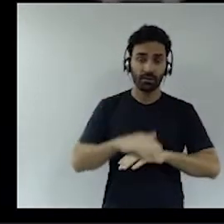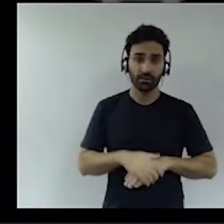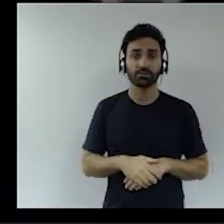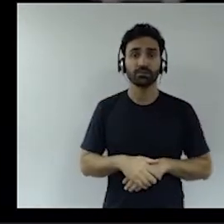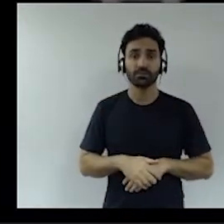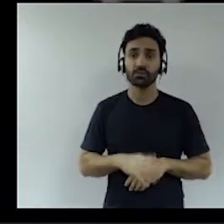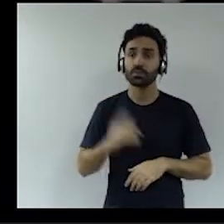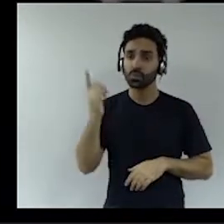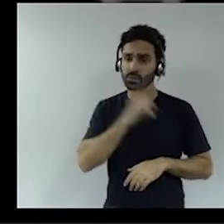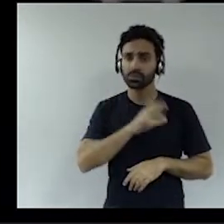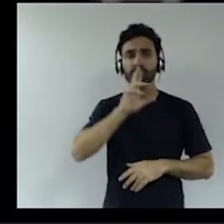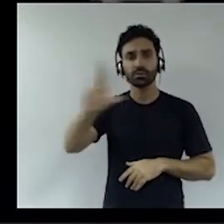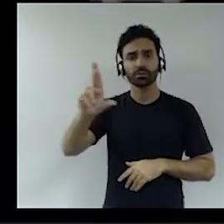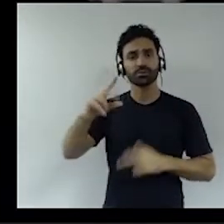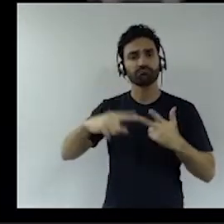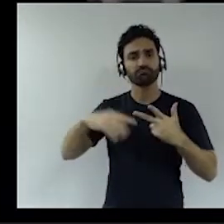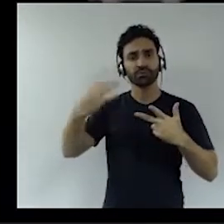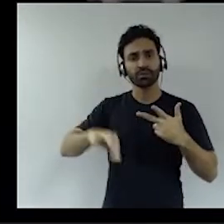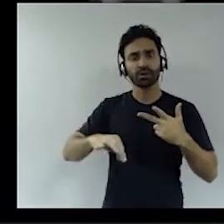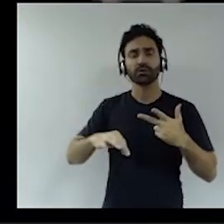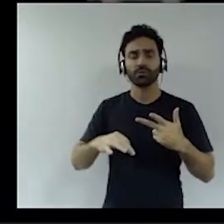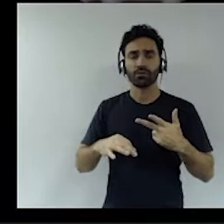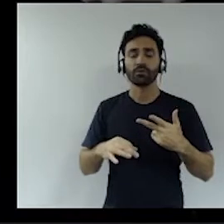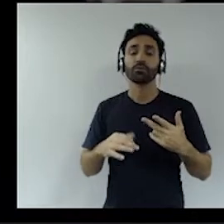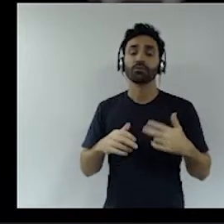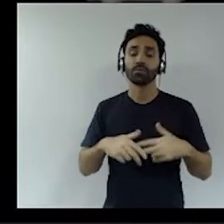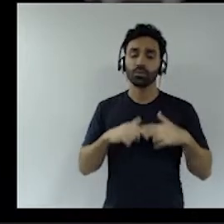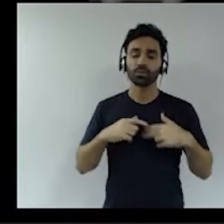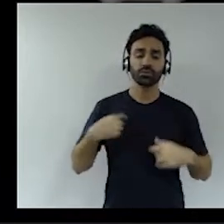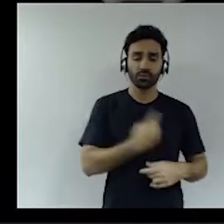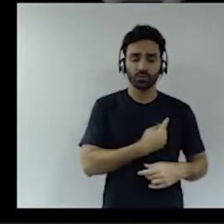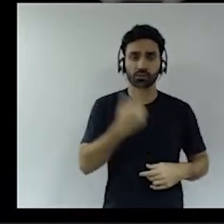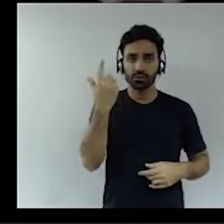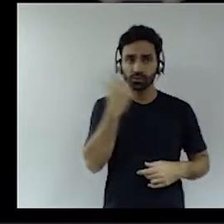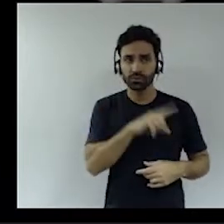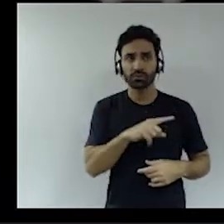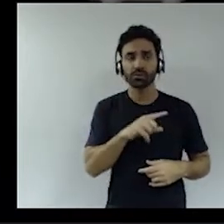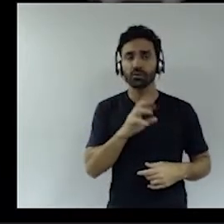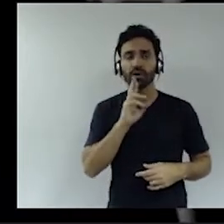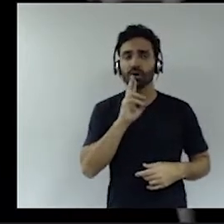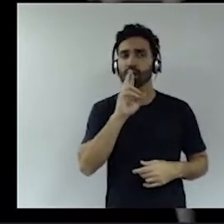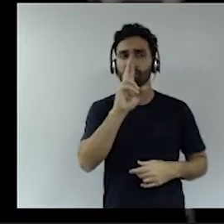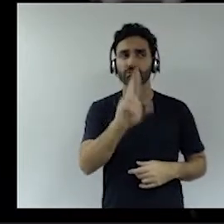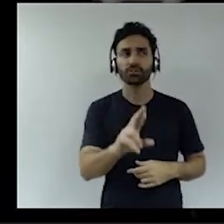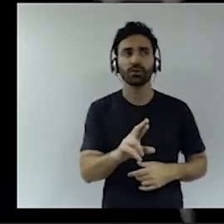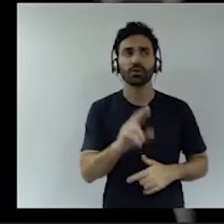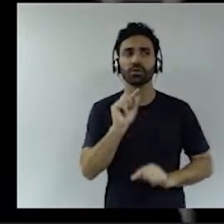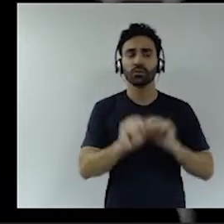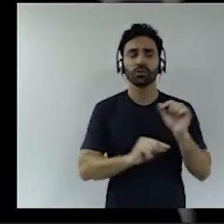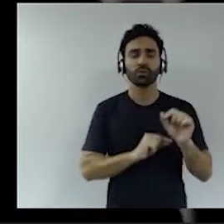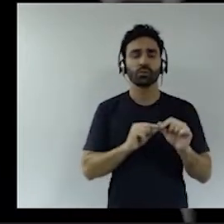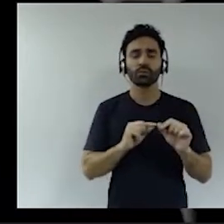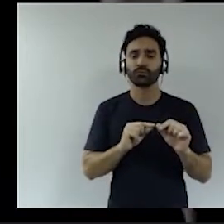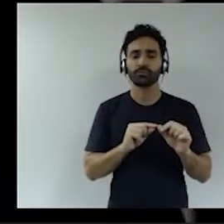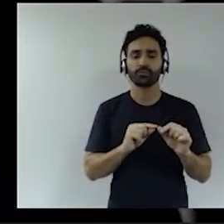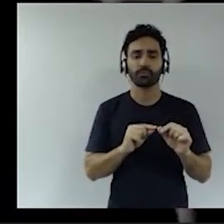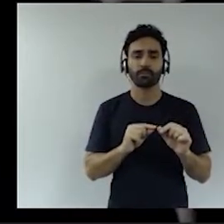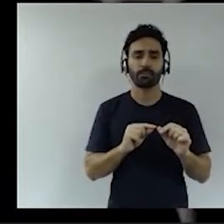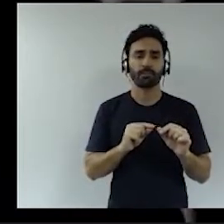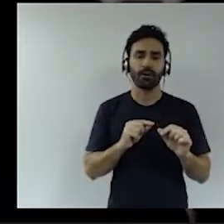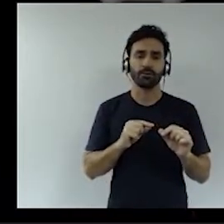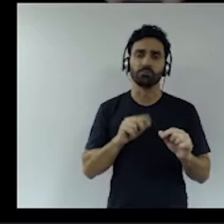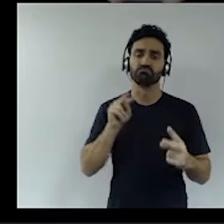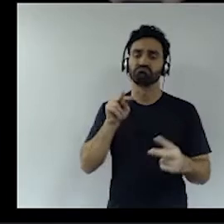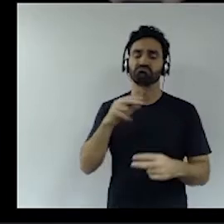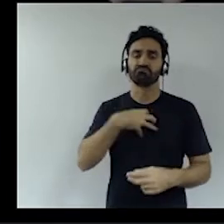uma resposta e conseguimos resultados em termos de produtividade absolutamente